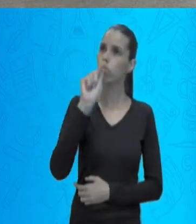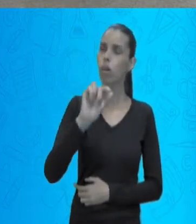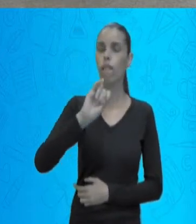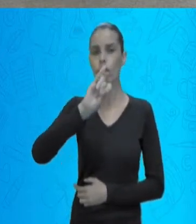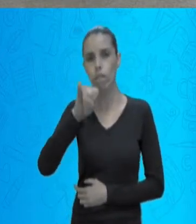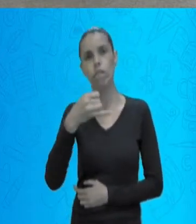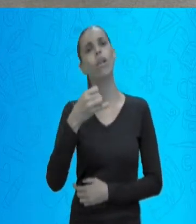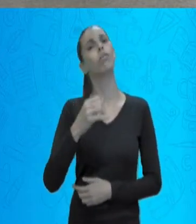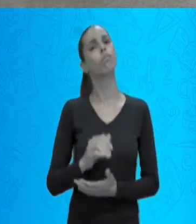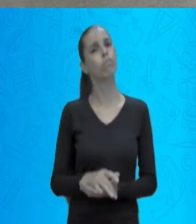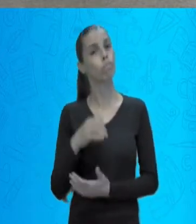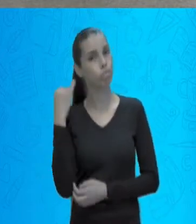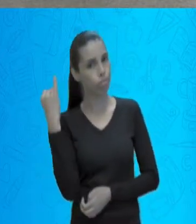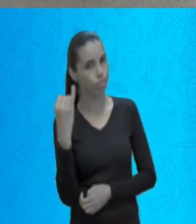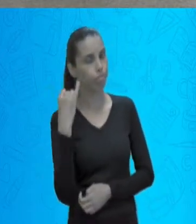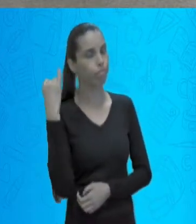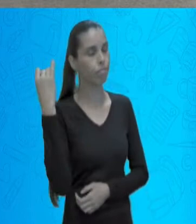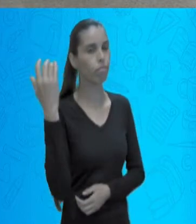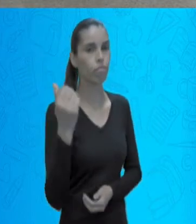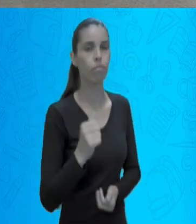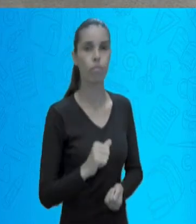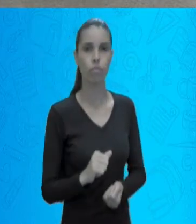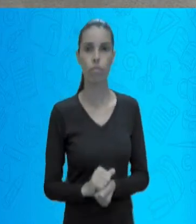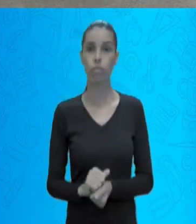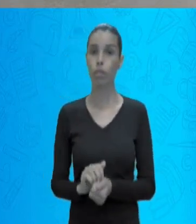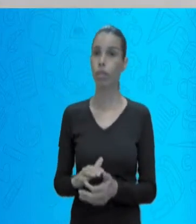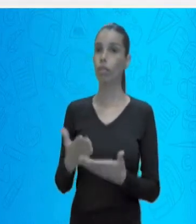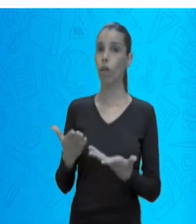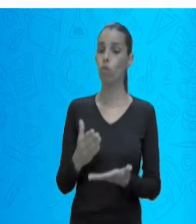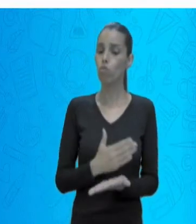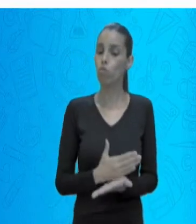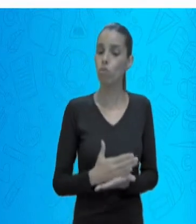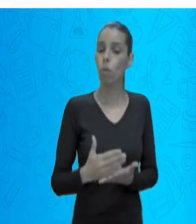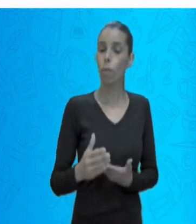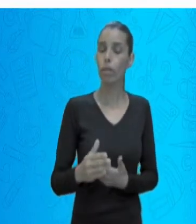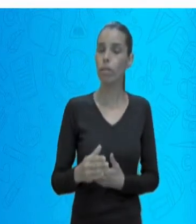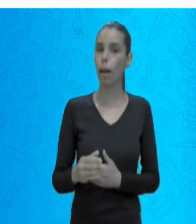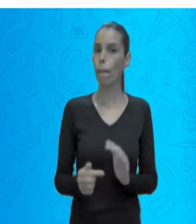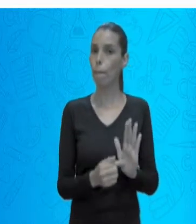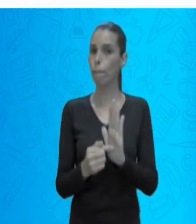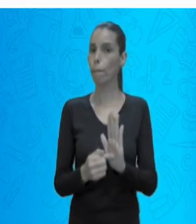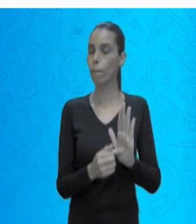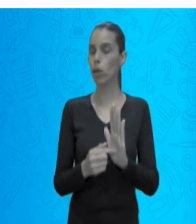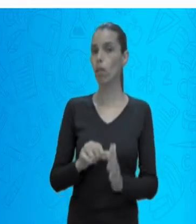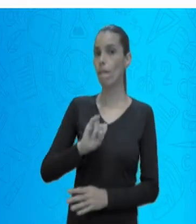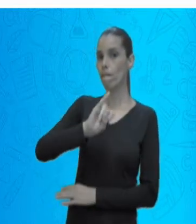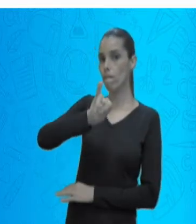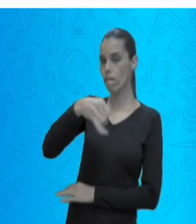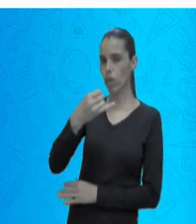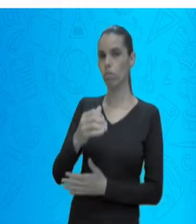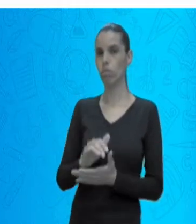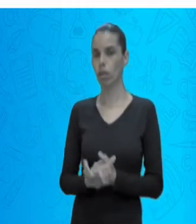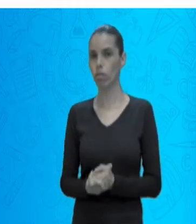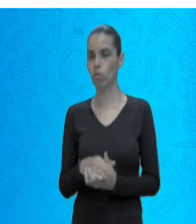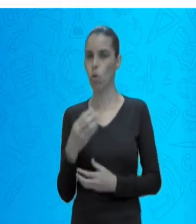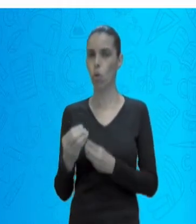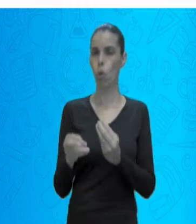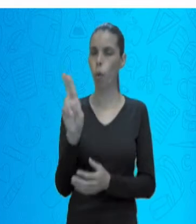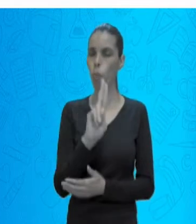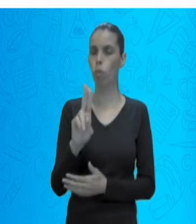falar. Então, vamos falar um pouquinho sobre a vírgula. A vírgula é usada para marcar pequenas